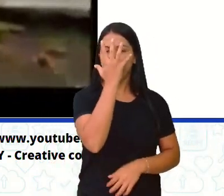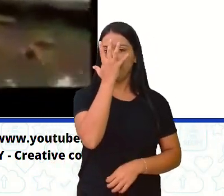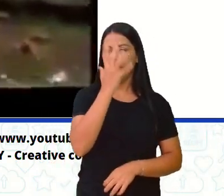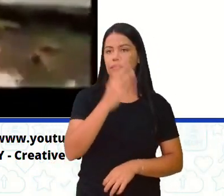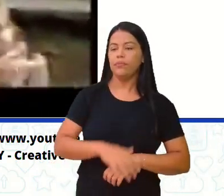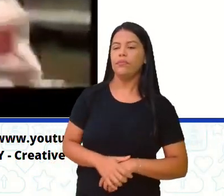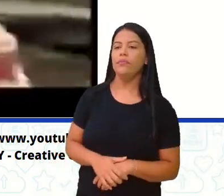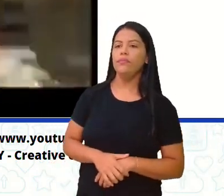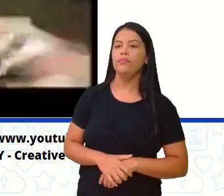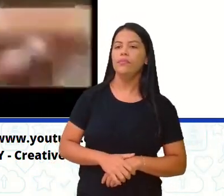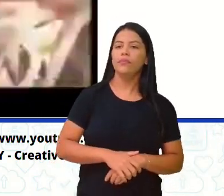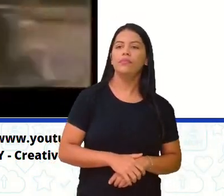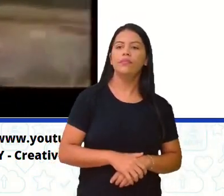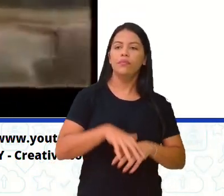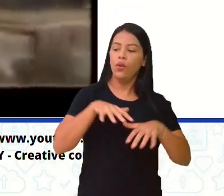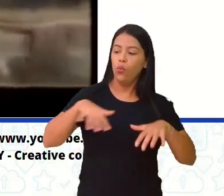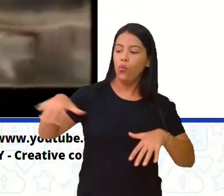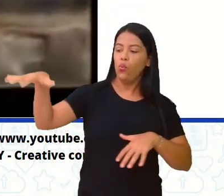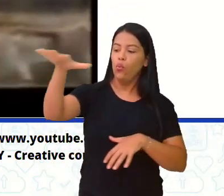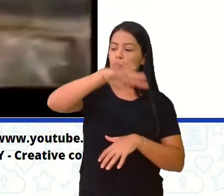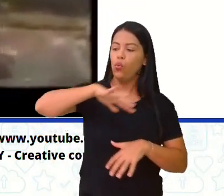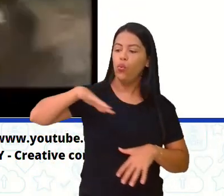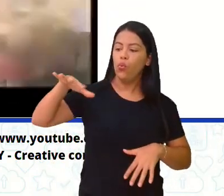O cenário é o canavial.